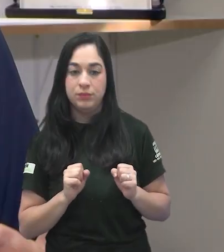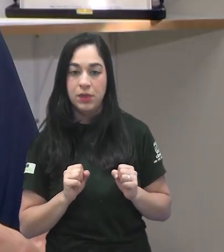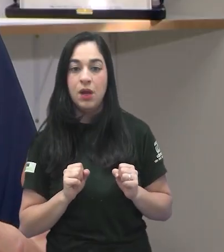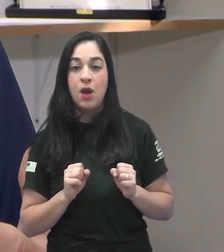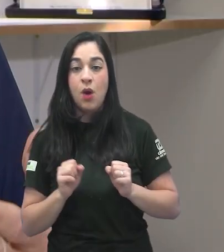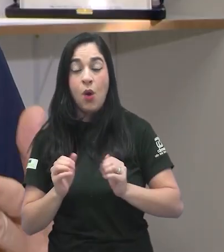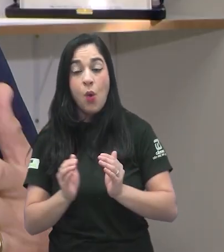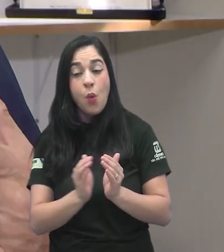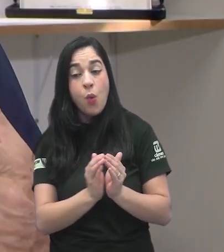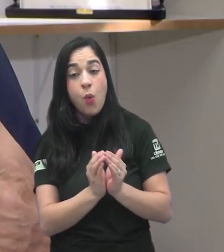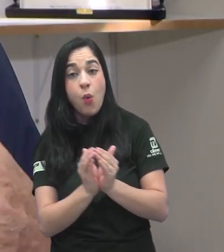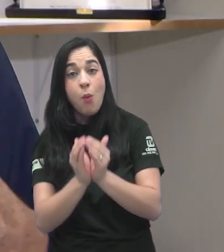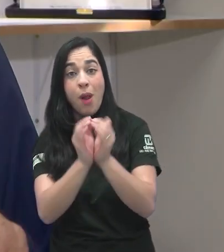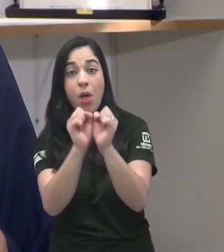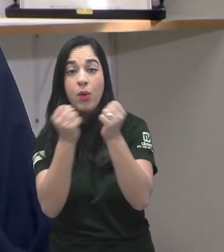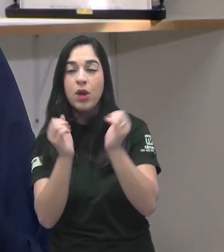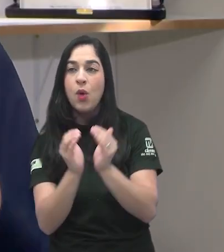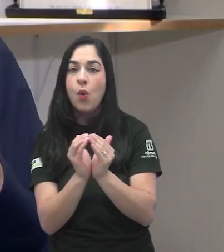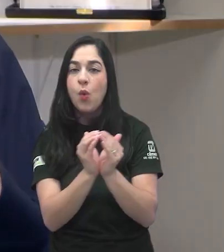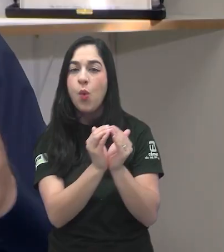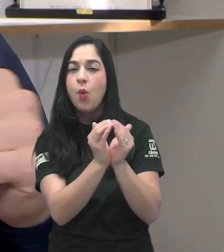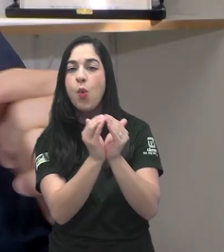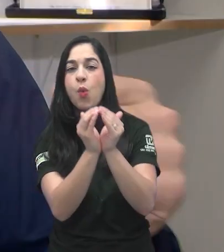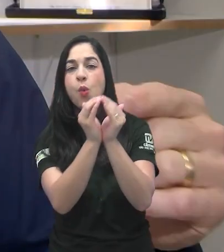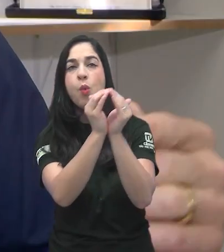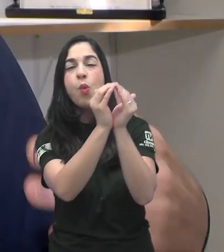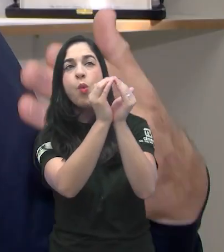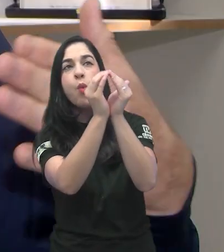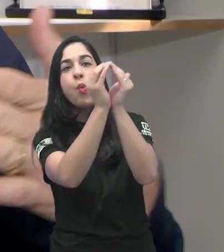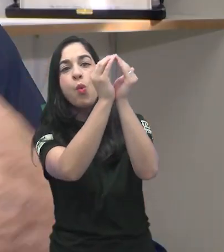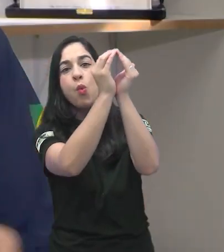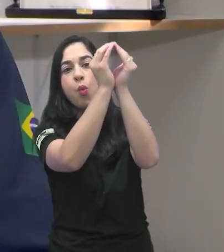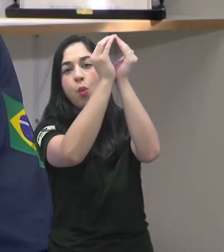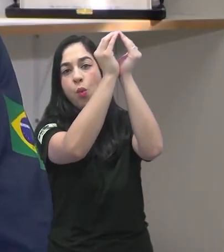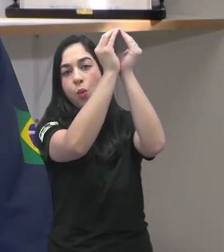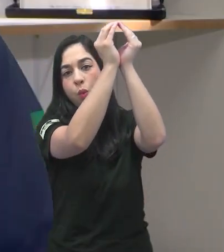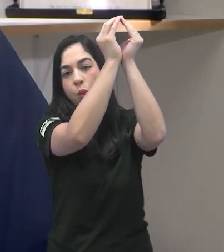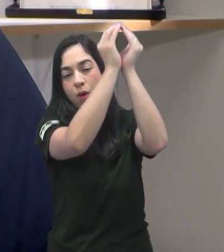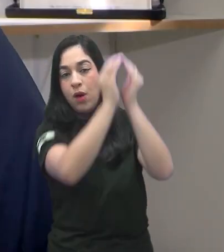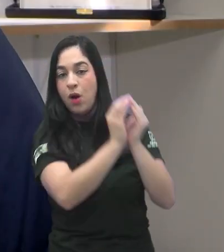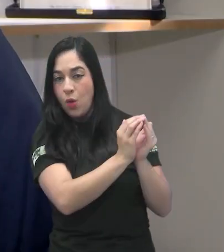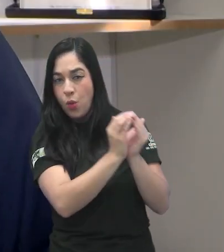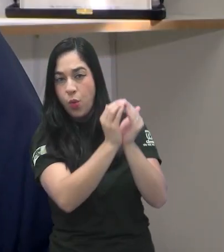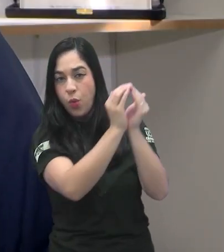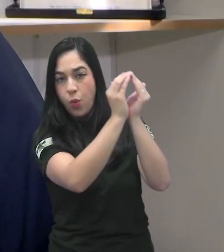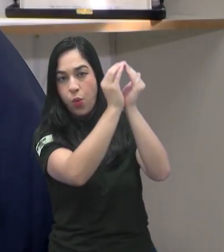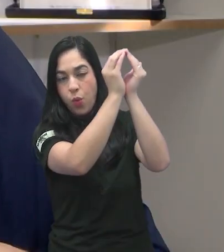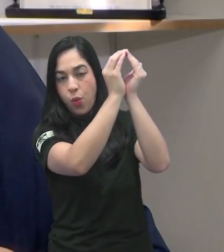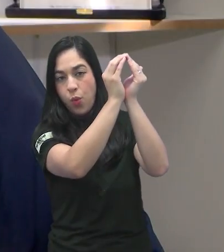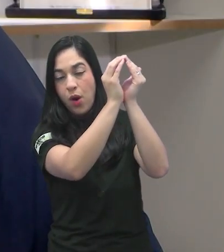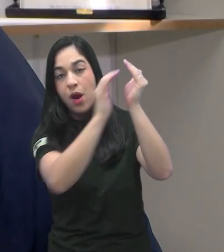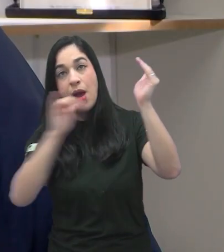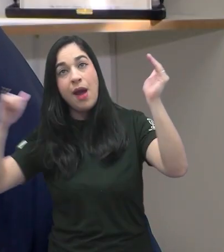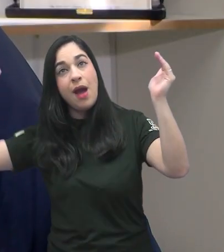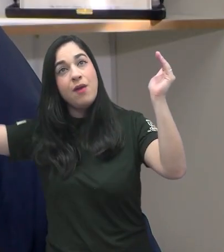de grandes proporções que acabe cruzando a rota de